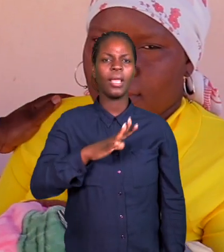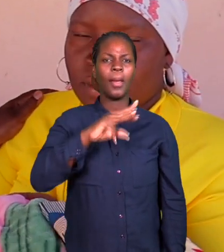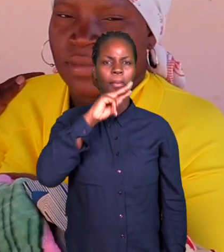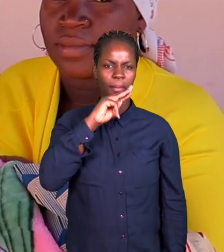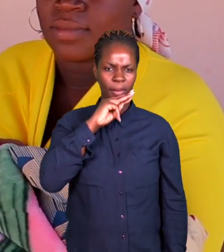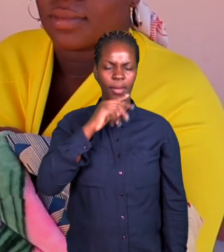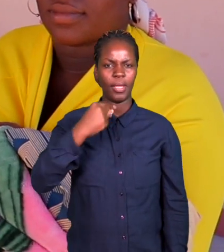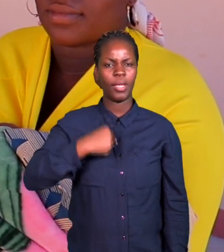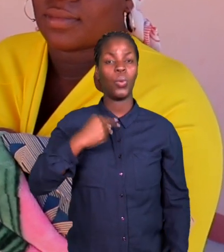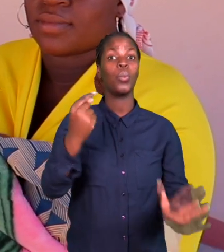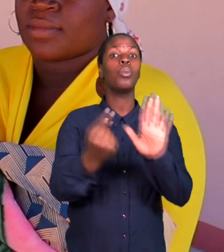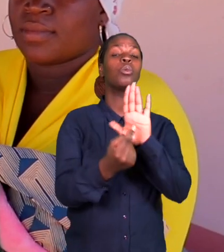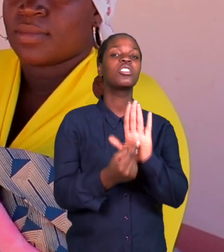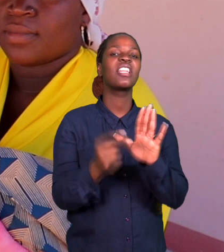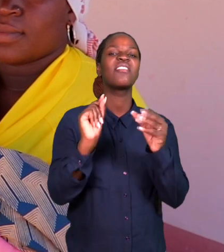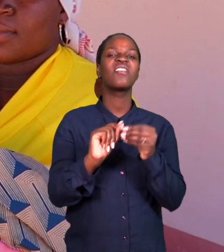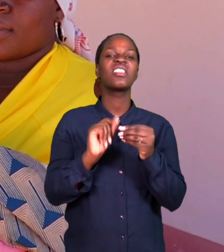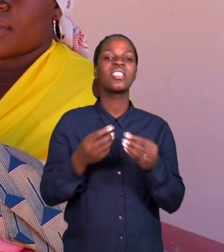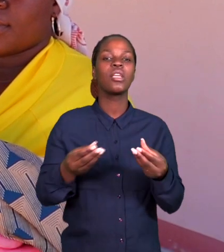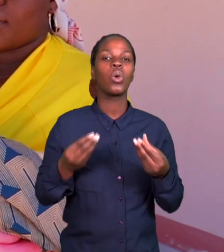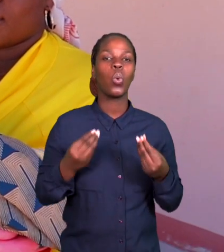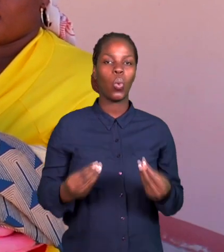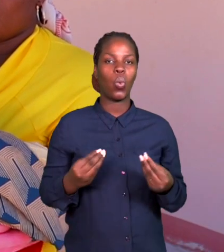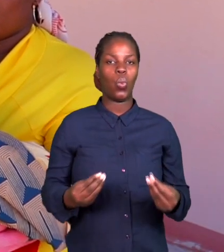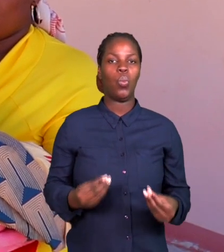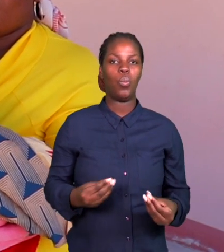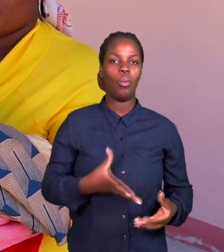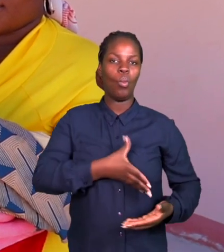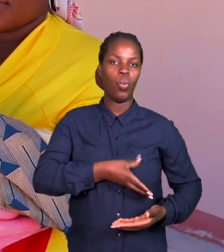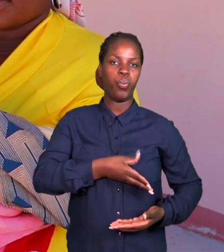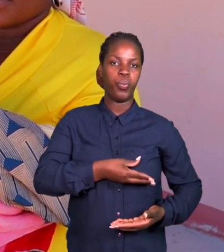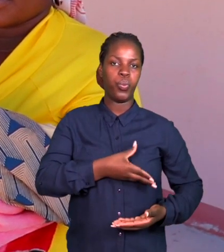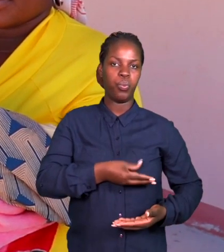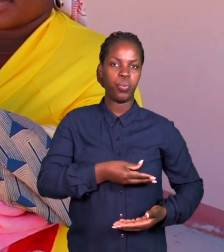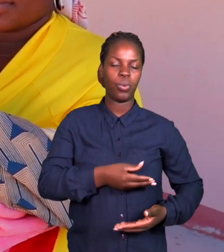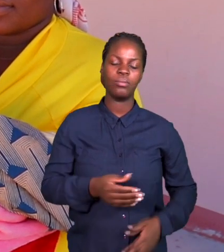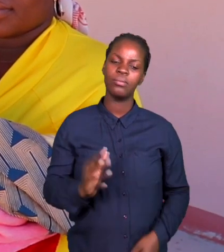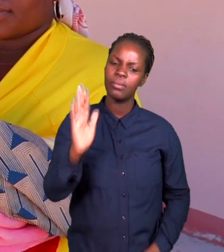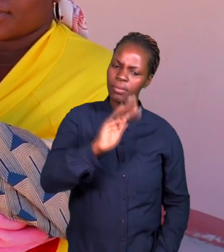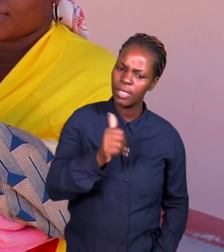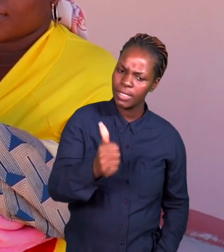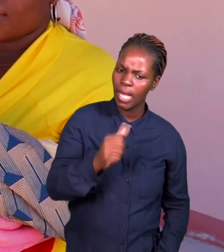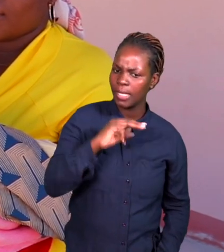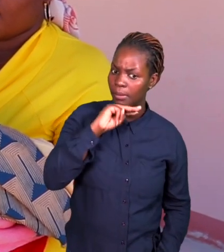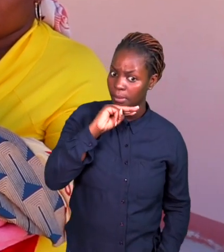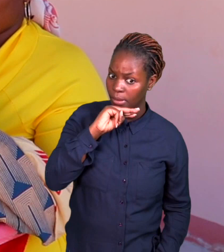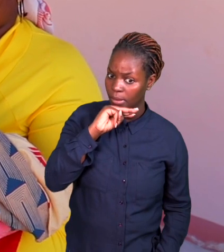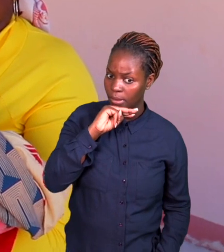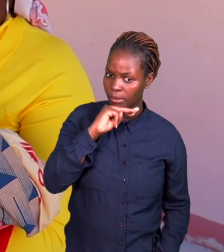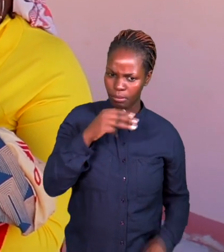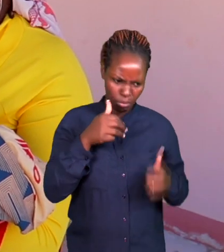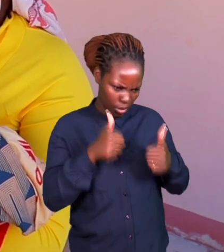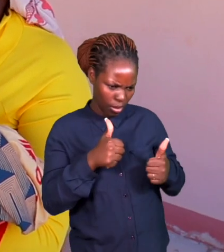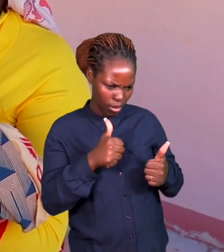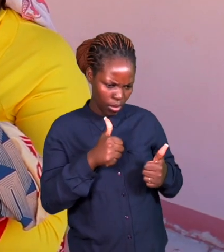mãe. Eu trouxe essa mãe para poder mostrar qual é a melhor pega da amamentação. Boa tarde,